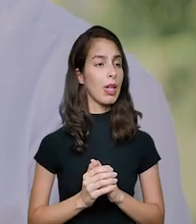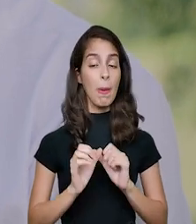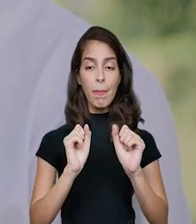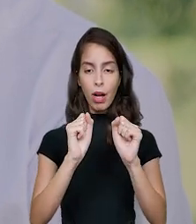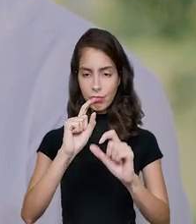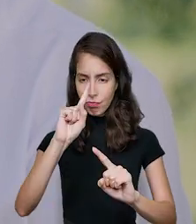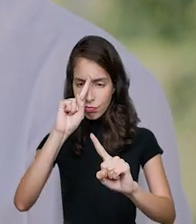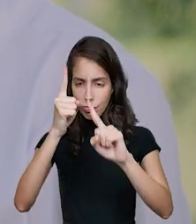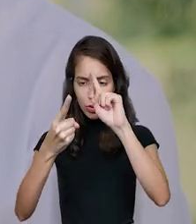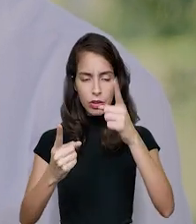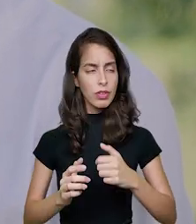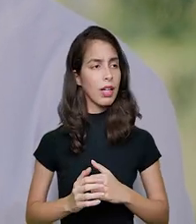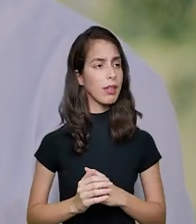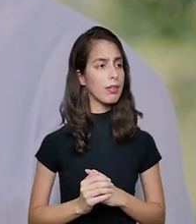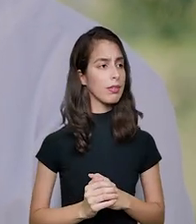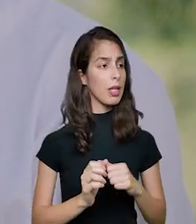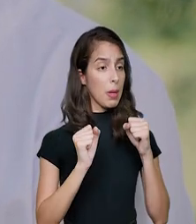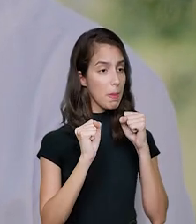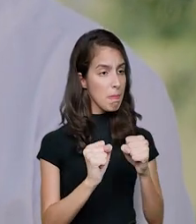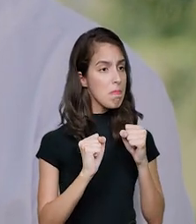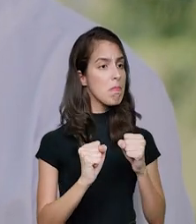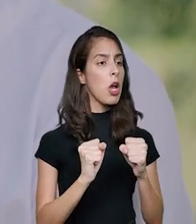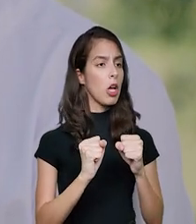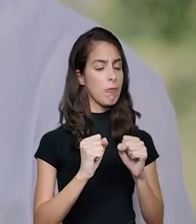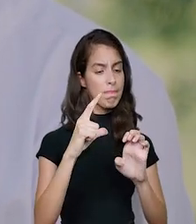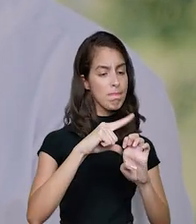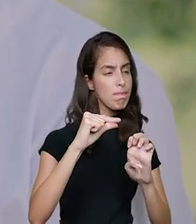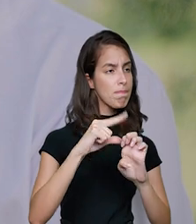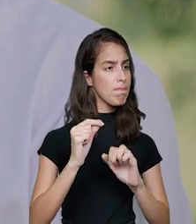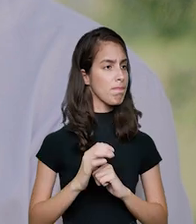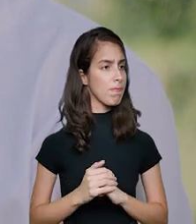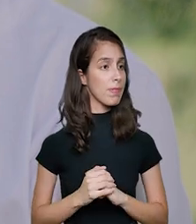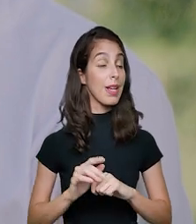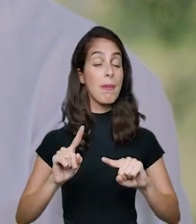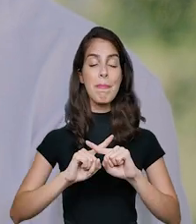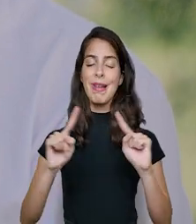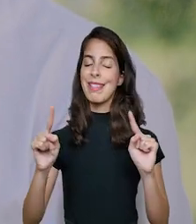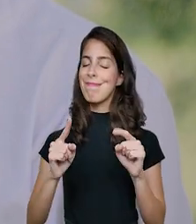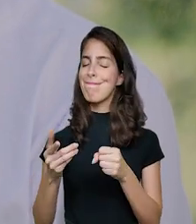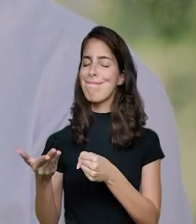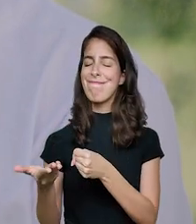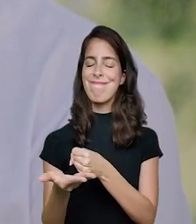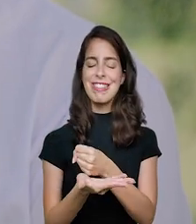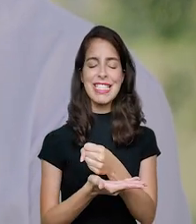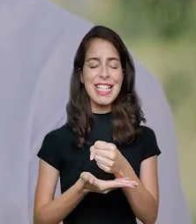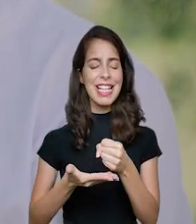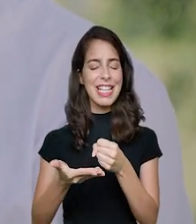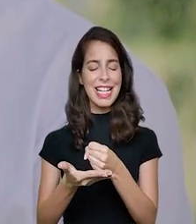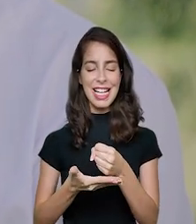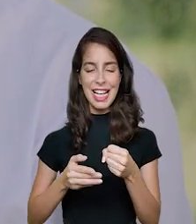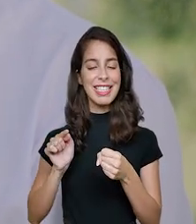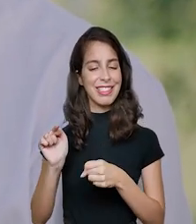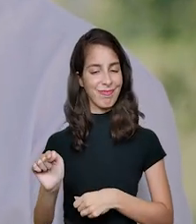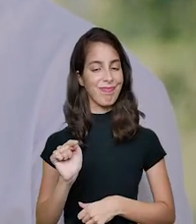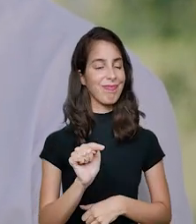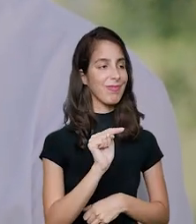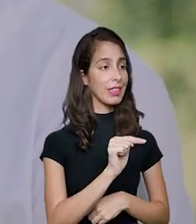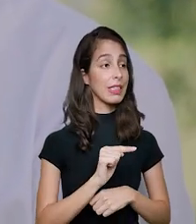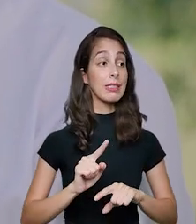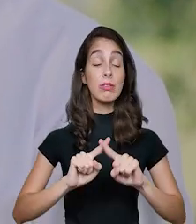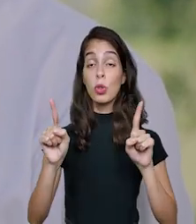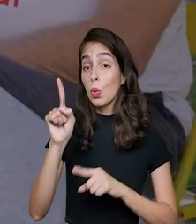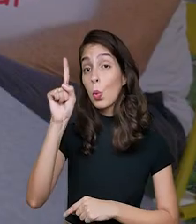né incluir né então nós temos um tripé que a gente precisa a cada dia né Cada dia que